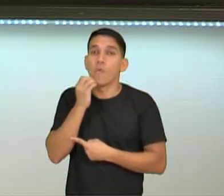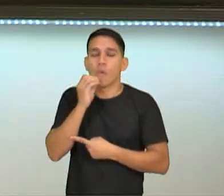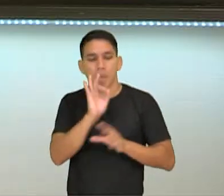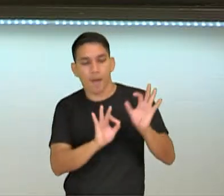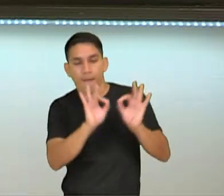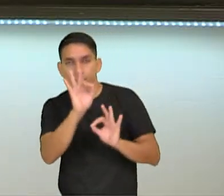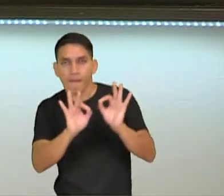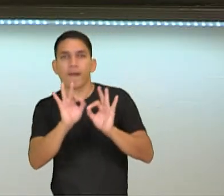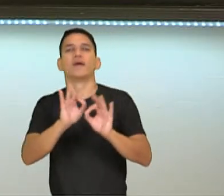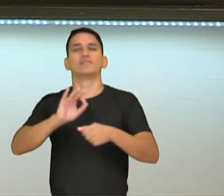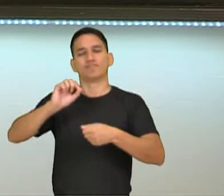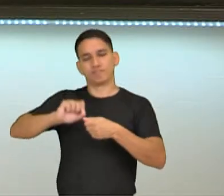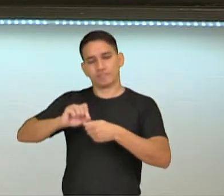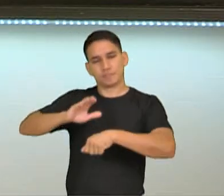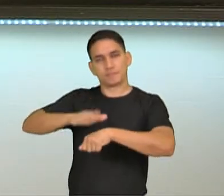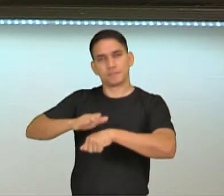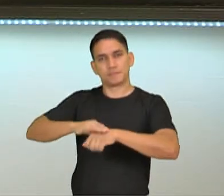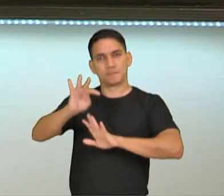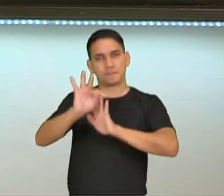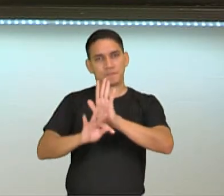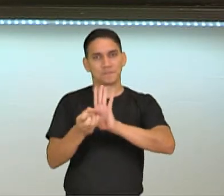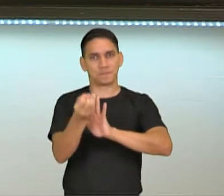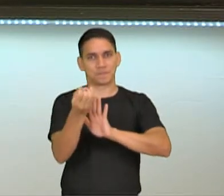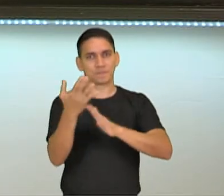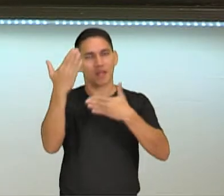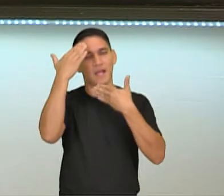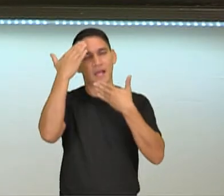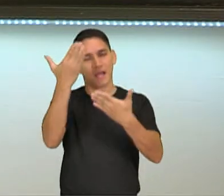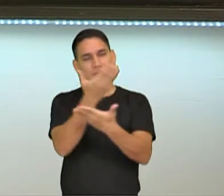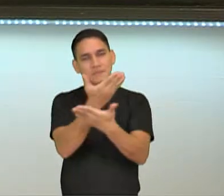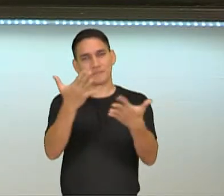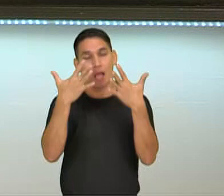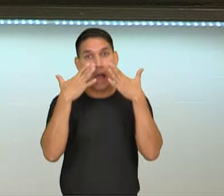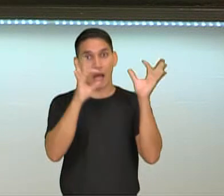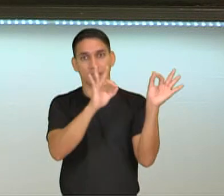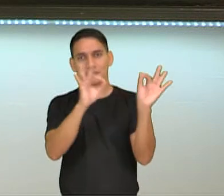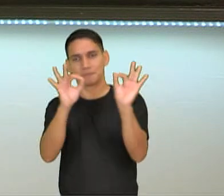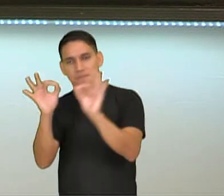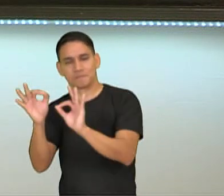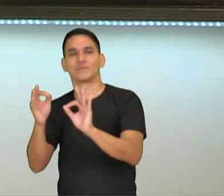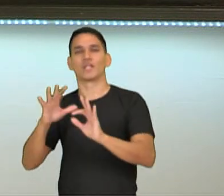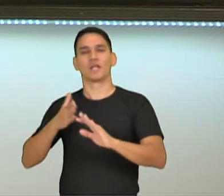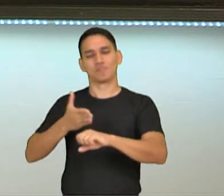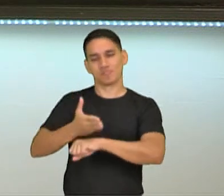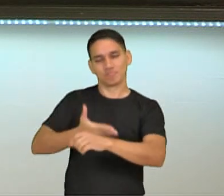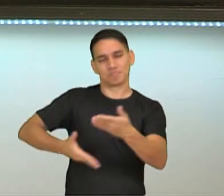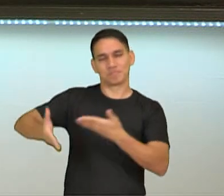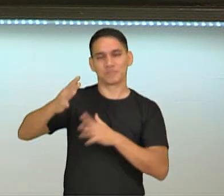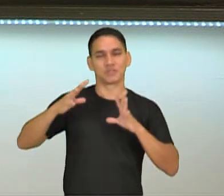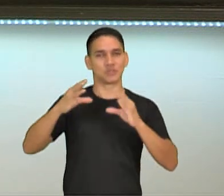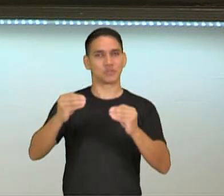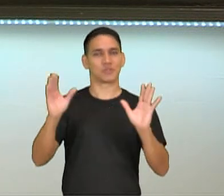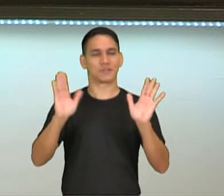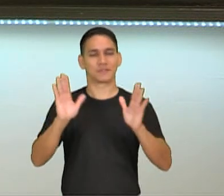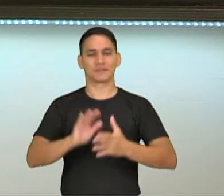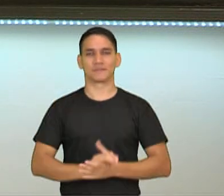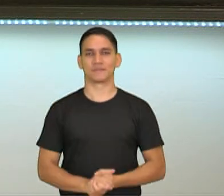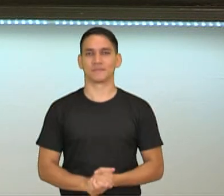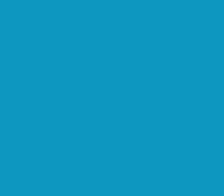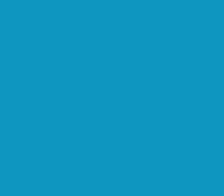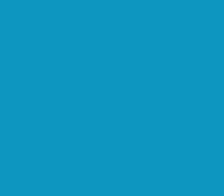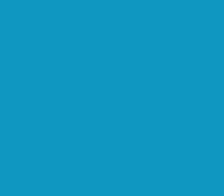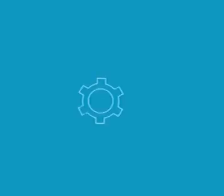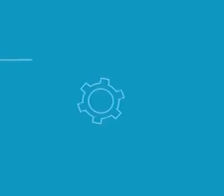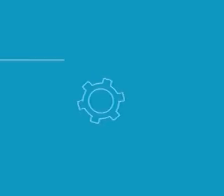planejar e produzir um texto informativo. Agradeço imensamente a atenção e participação de todos e todas e até a próxima.